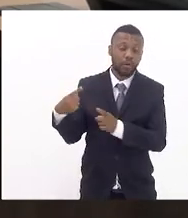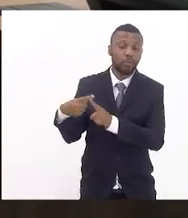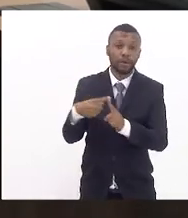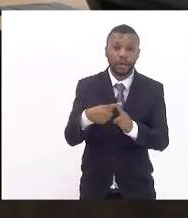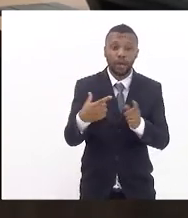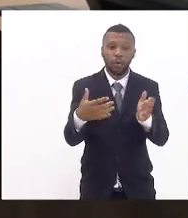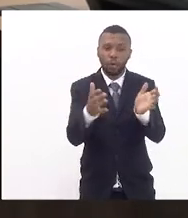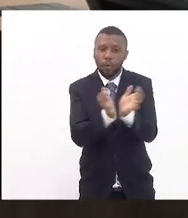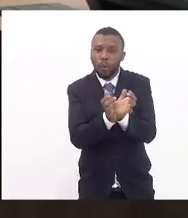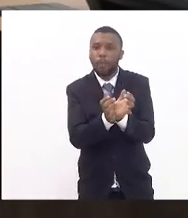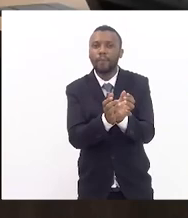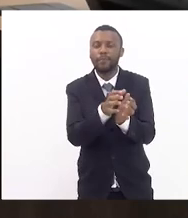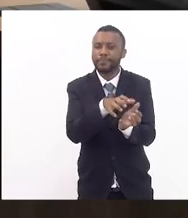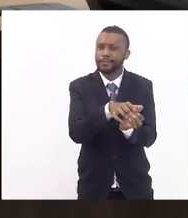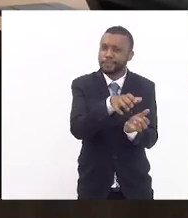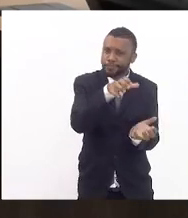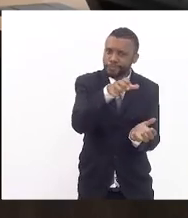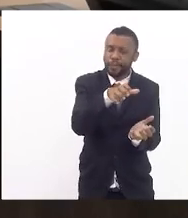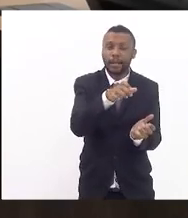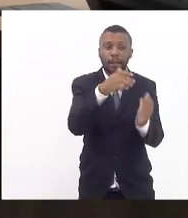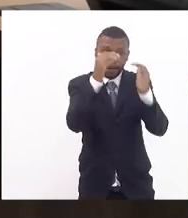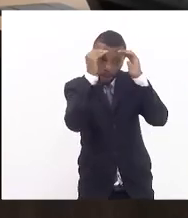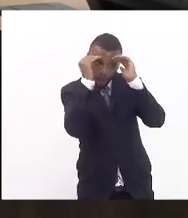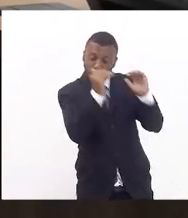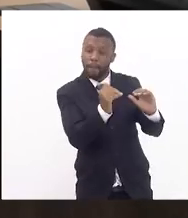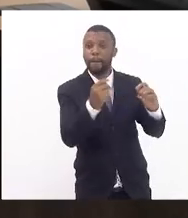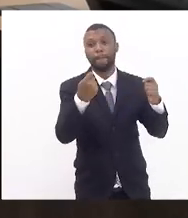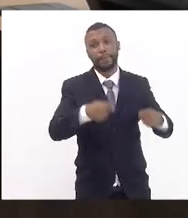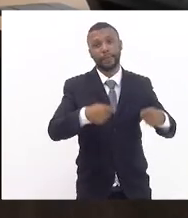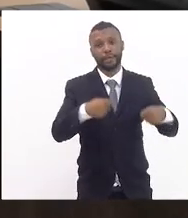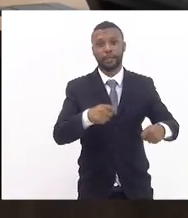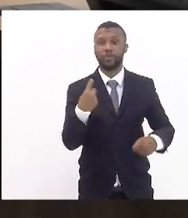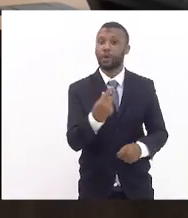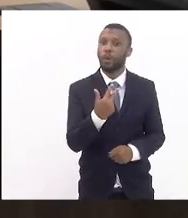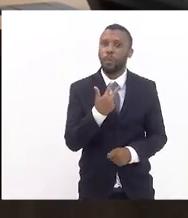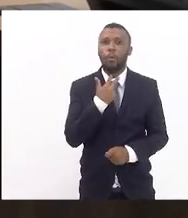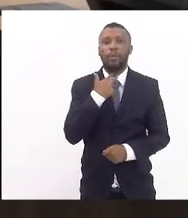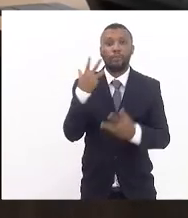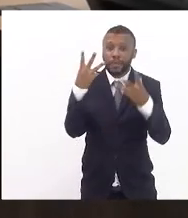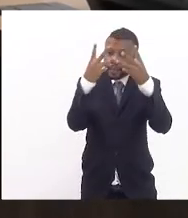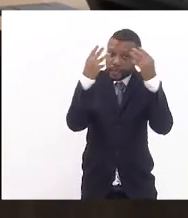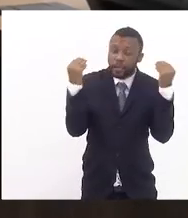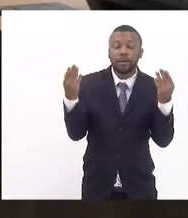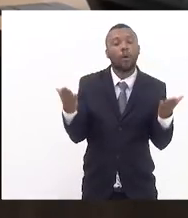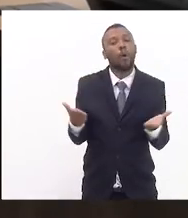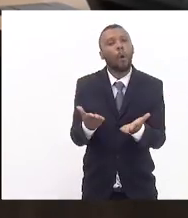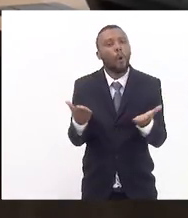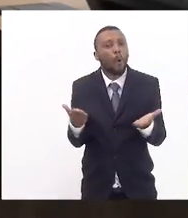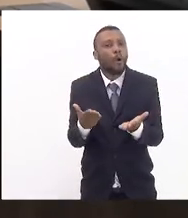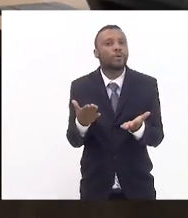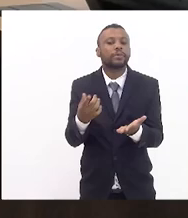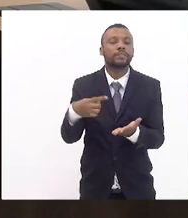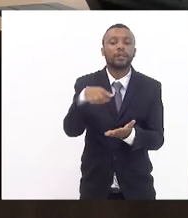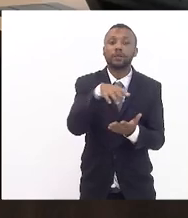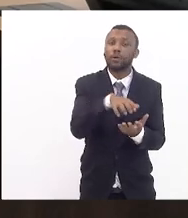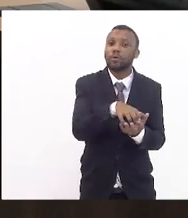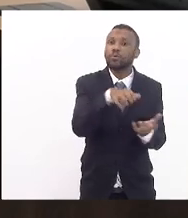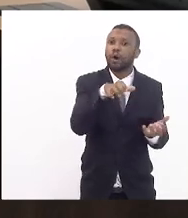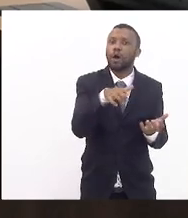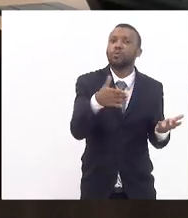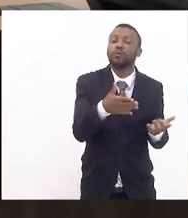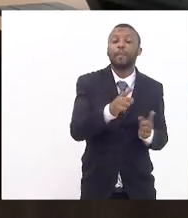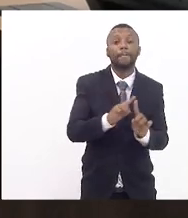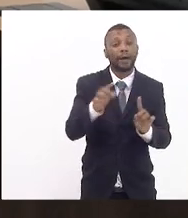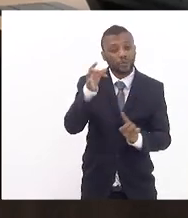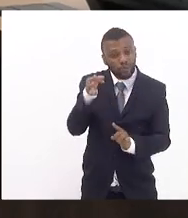idade precisa e vai ser respeitada. Não podemos esquecer que hoje eles são nossos idosos, mas